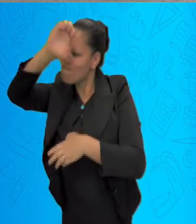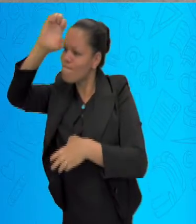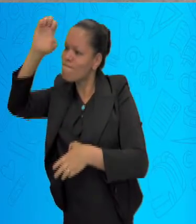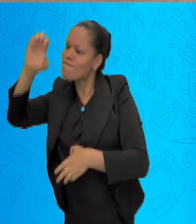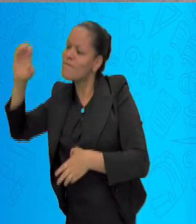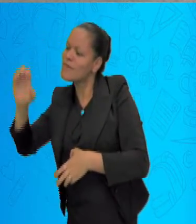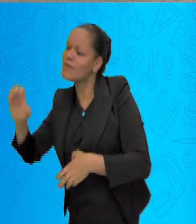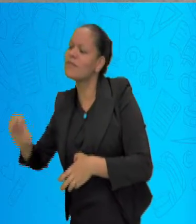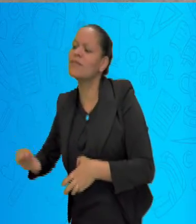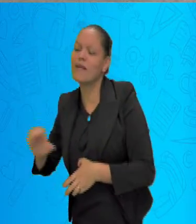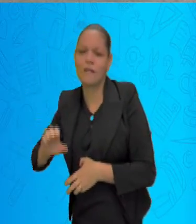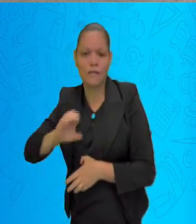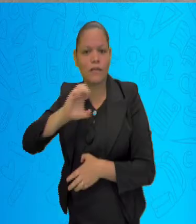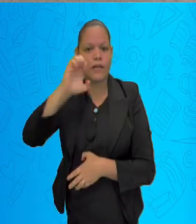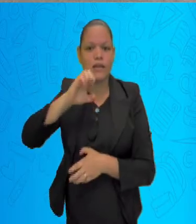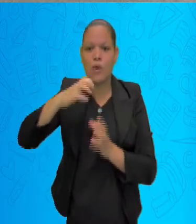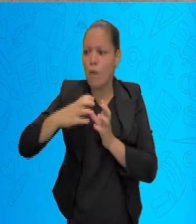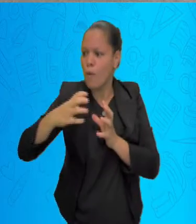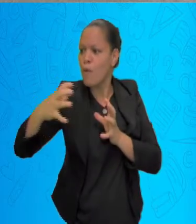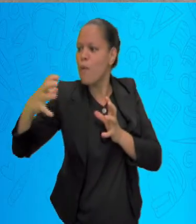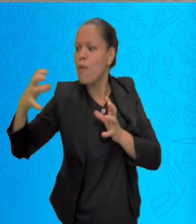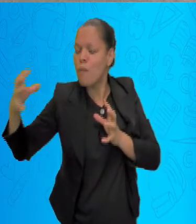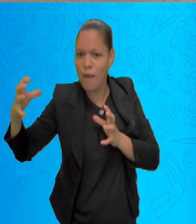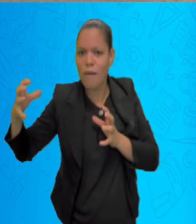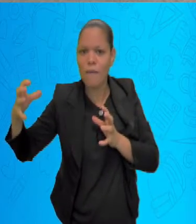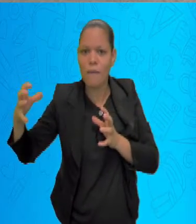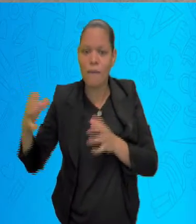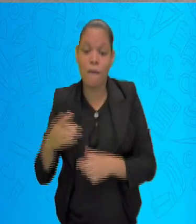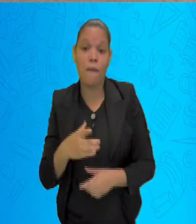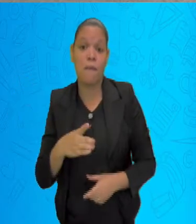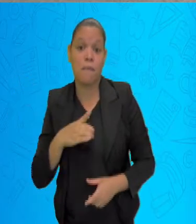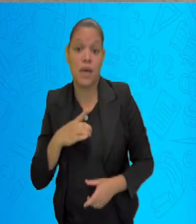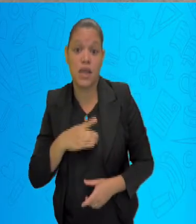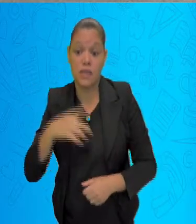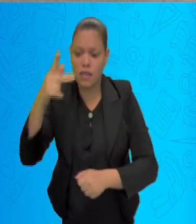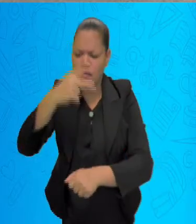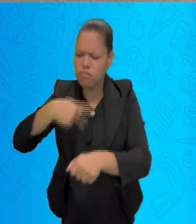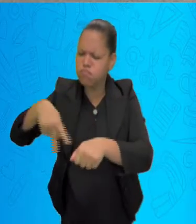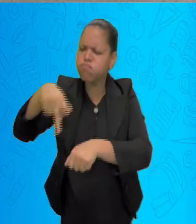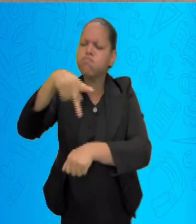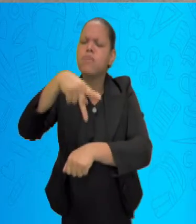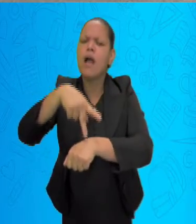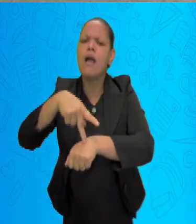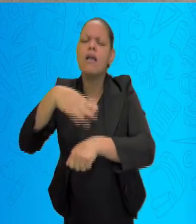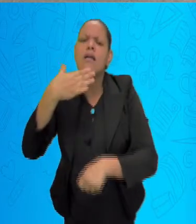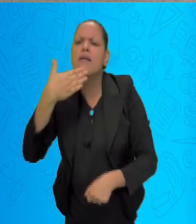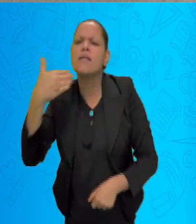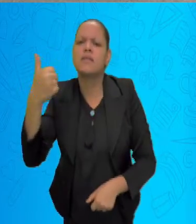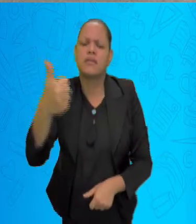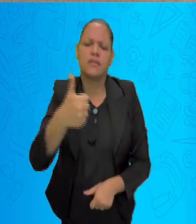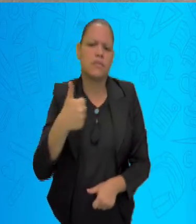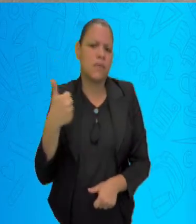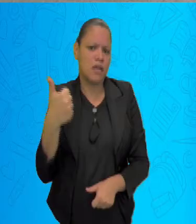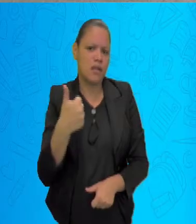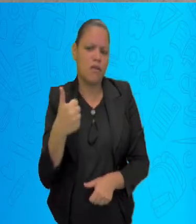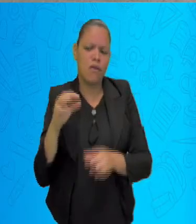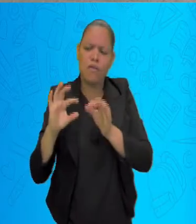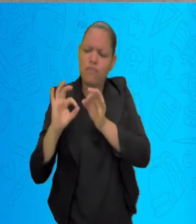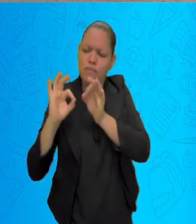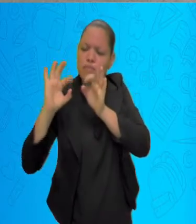tempo, promover uma construção da nação próspera. Então, eles visavam a liberdade e uma nação